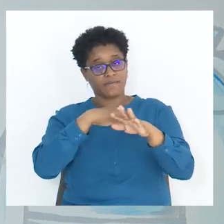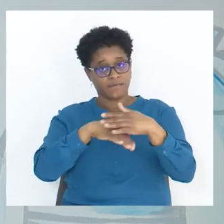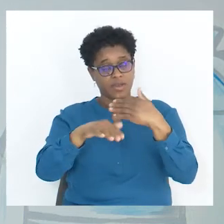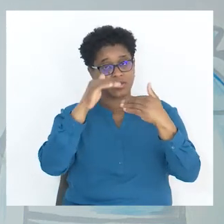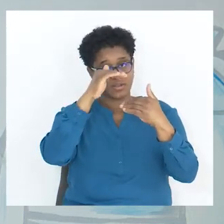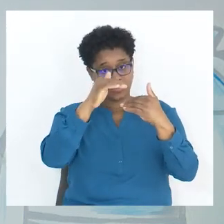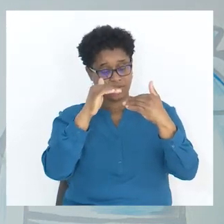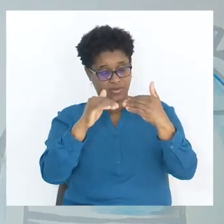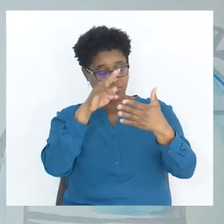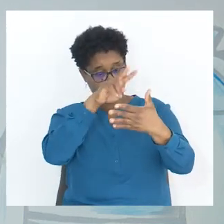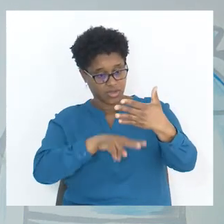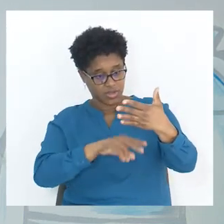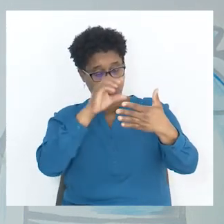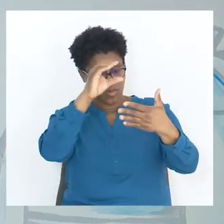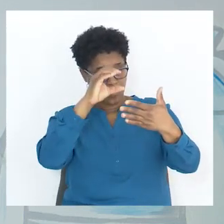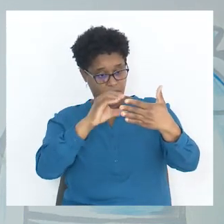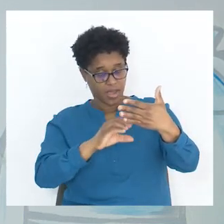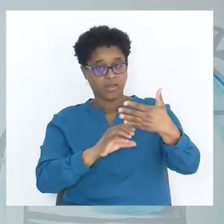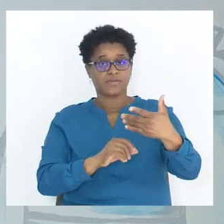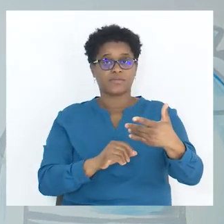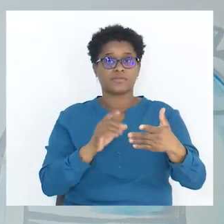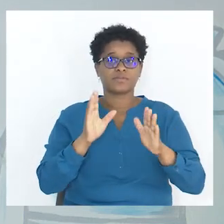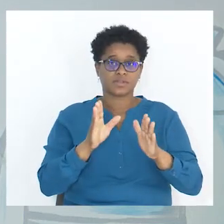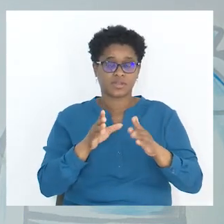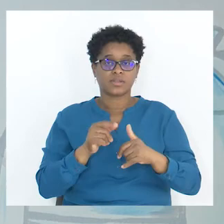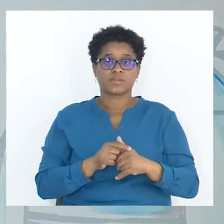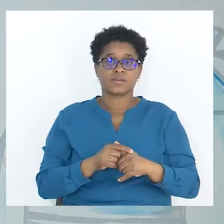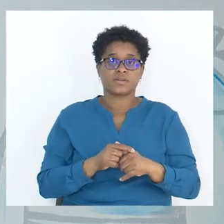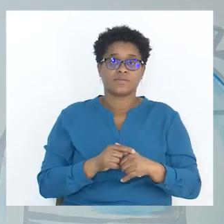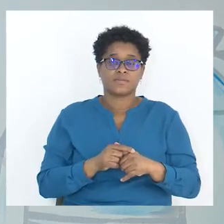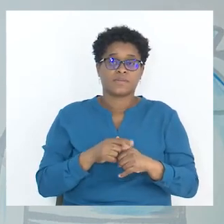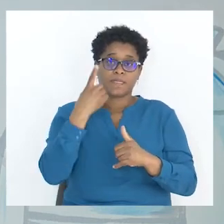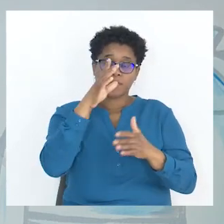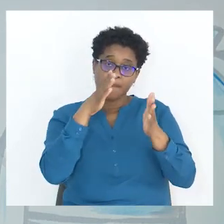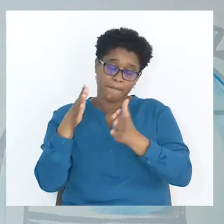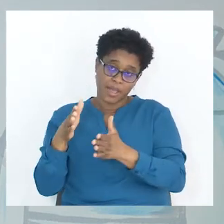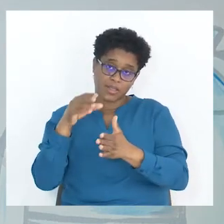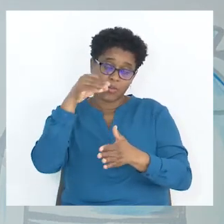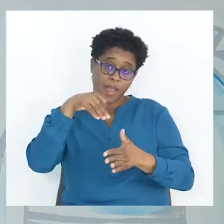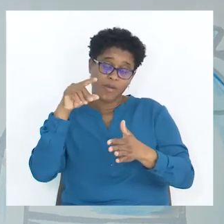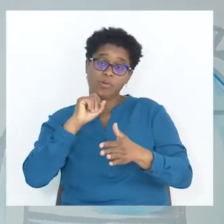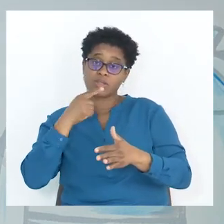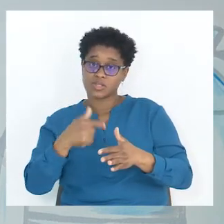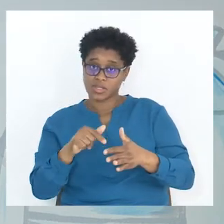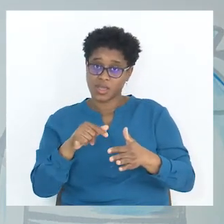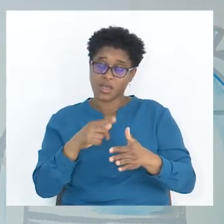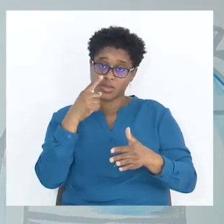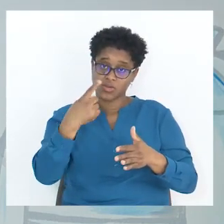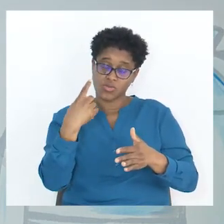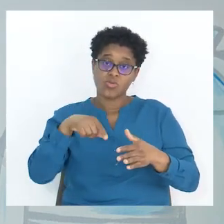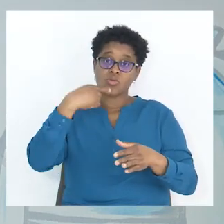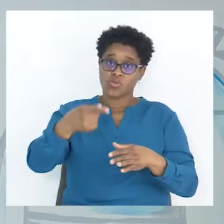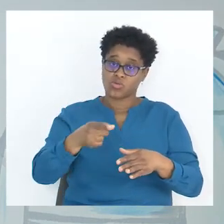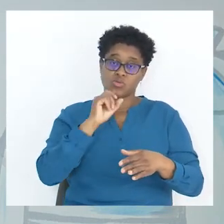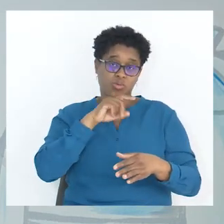divisão do texto por parágrafos. Certas vezes tu tens que ficar com atenção porque uma parte de um parágrafo pode estar no